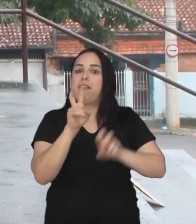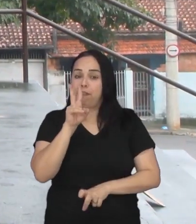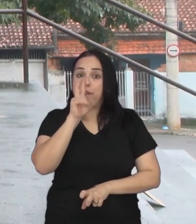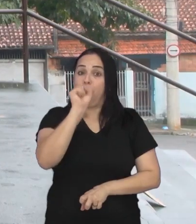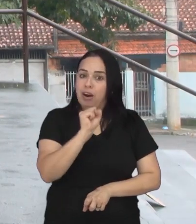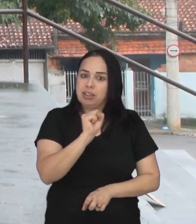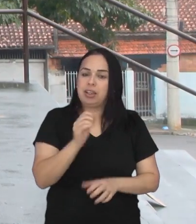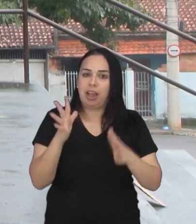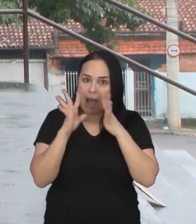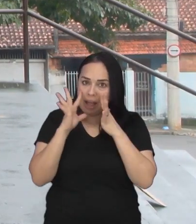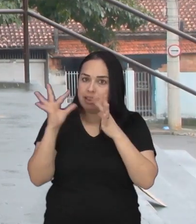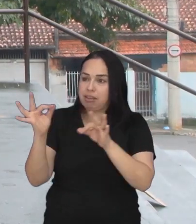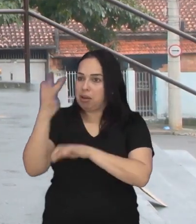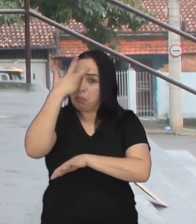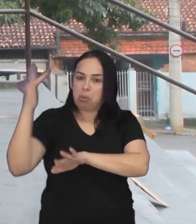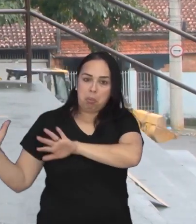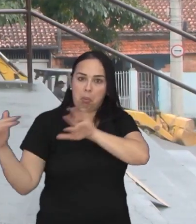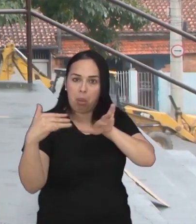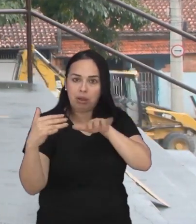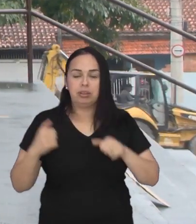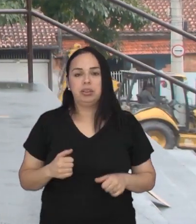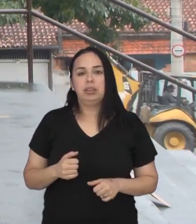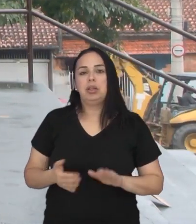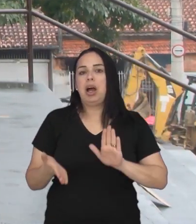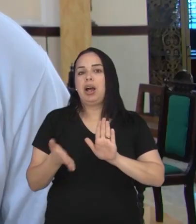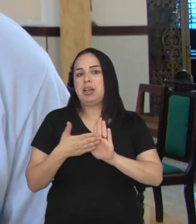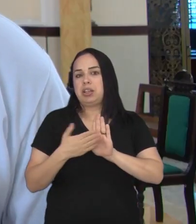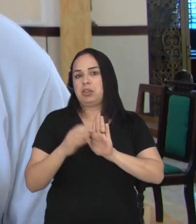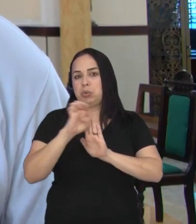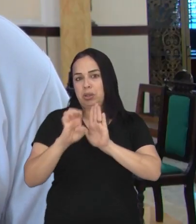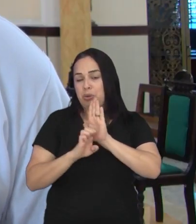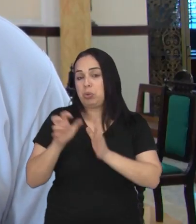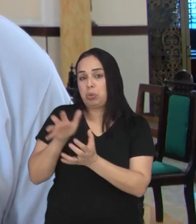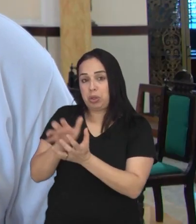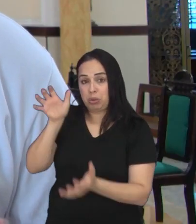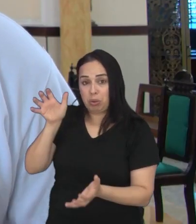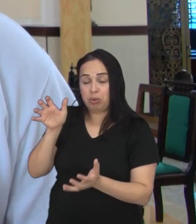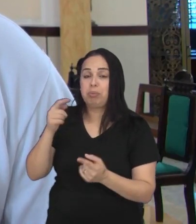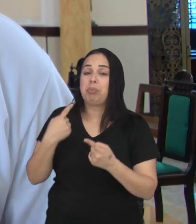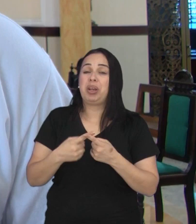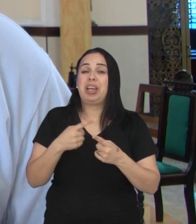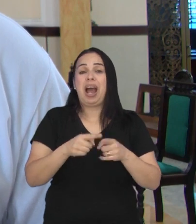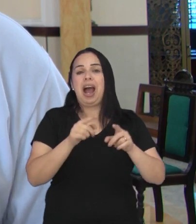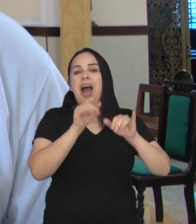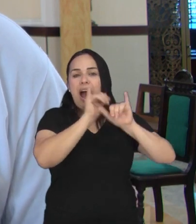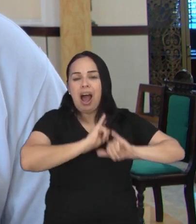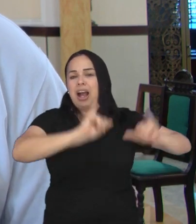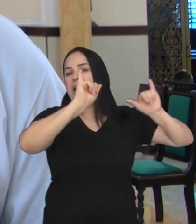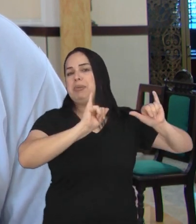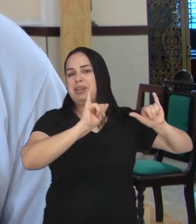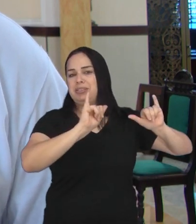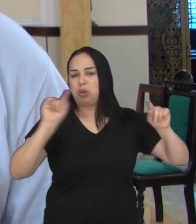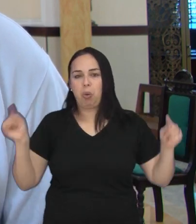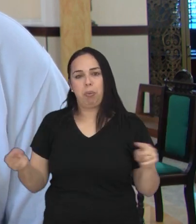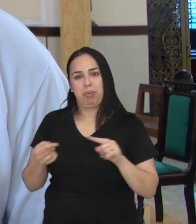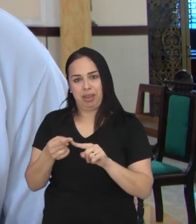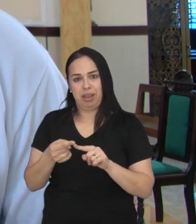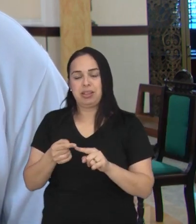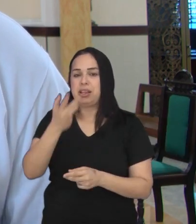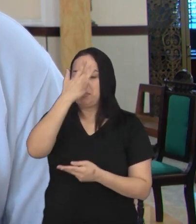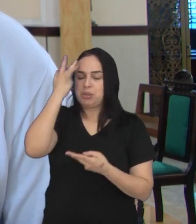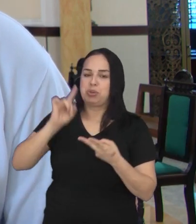tem 15 PEVs. Nas unidades são recebidos restos de obras como tijolos ou telhas, móveis e equipamentos domésticos